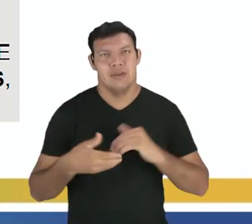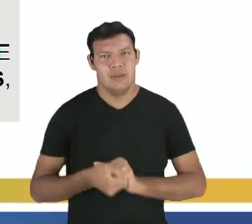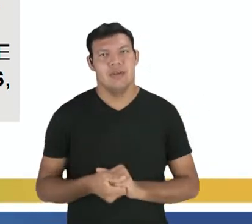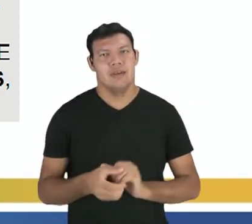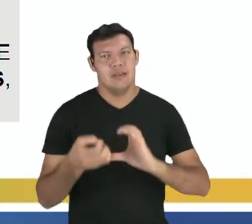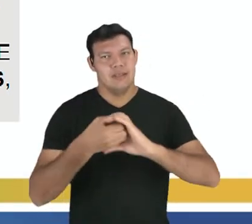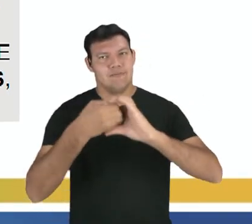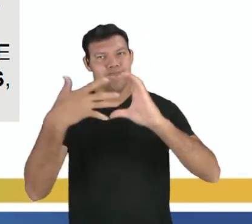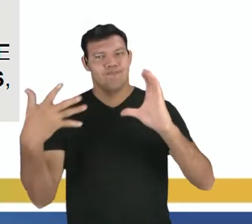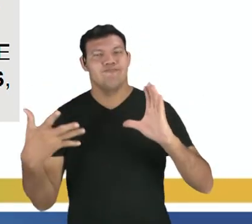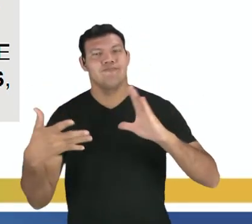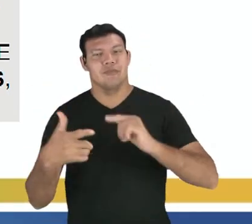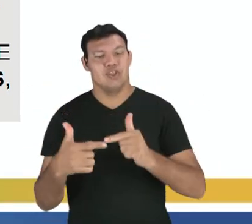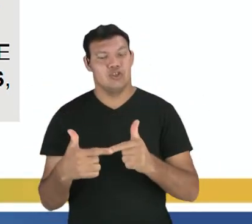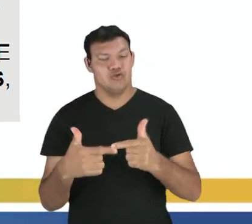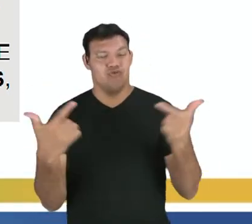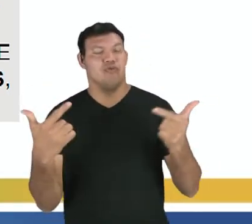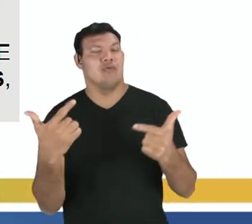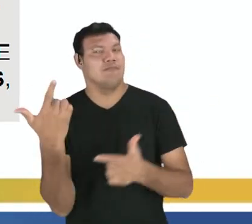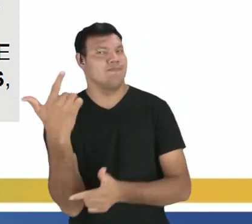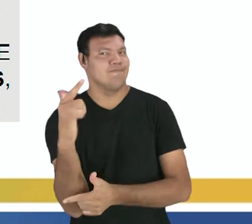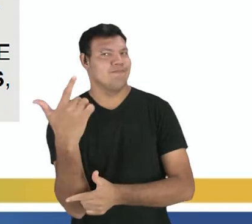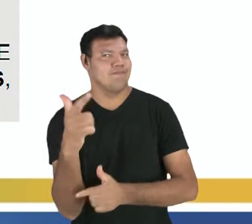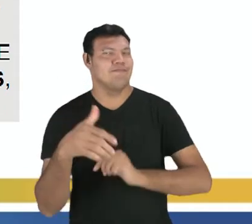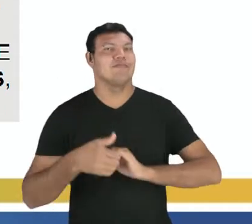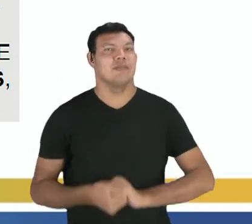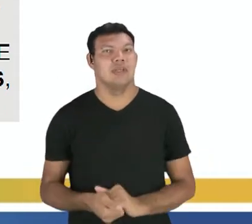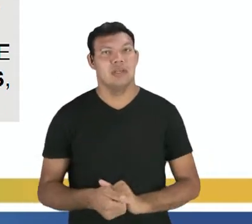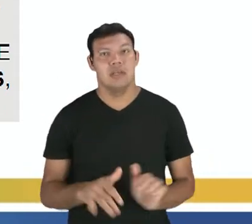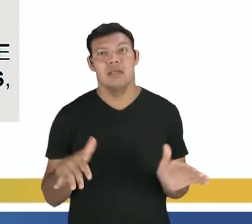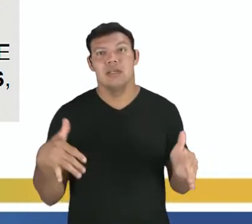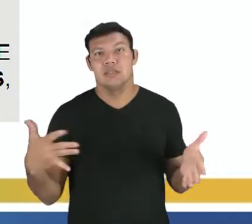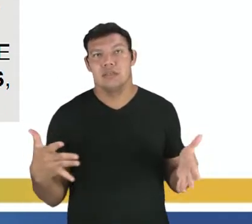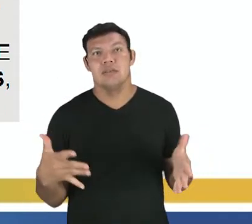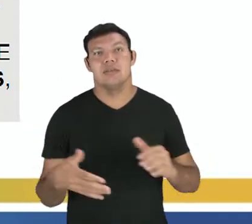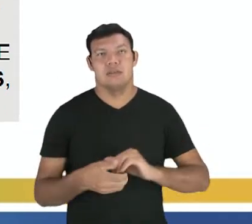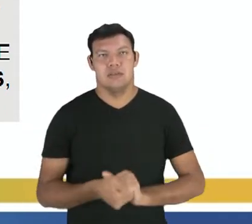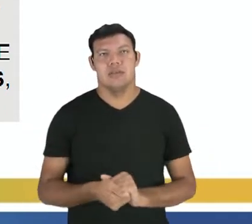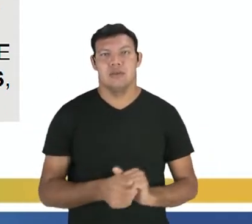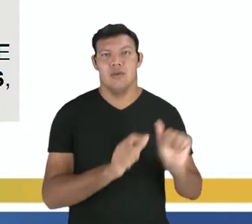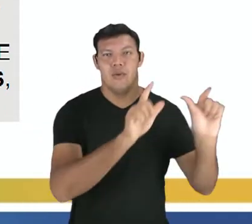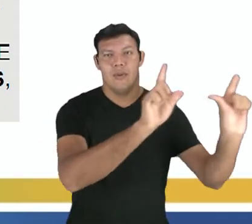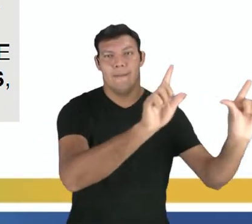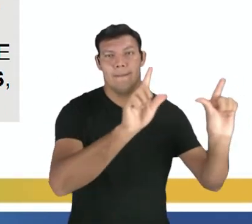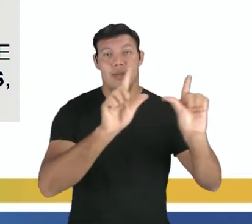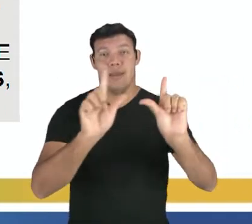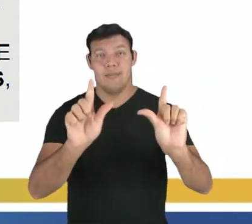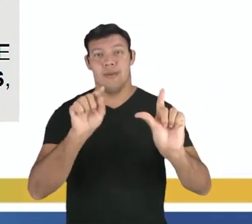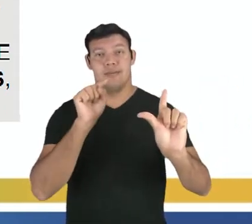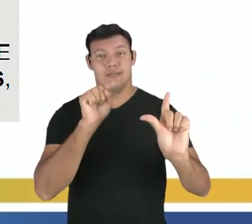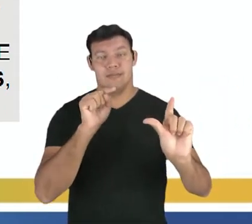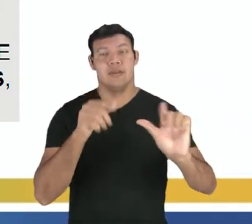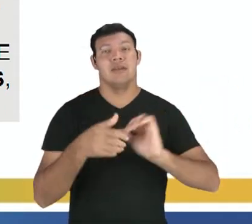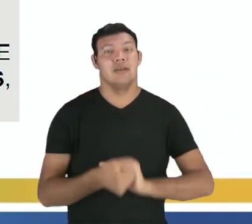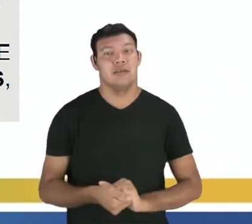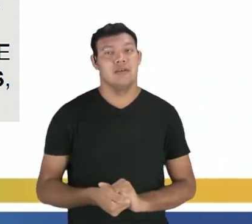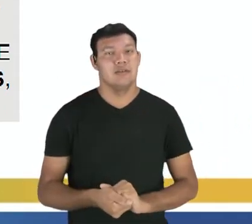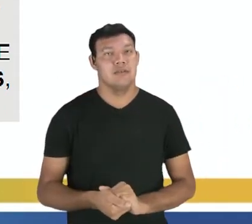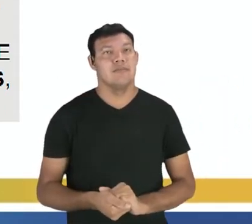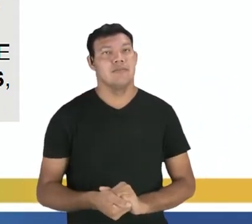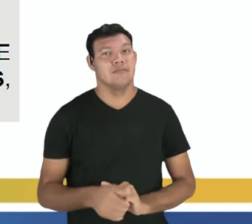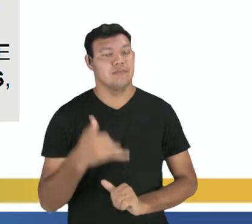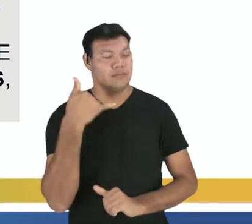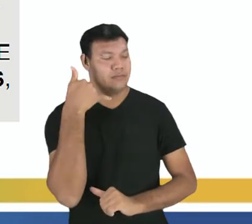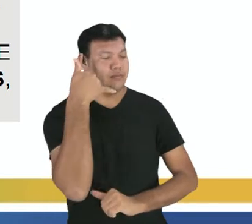de não ter sorte com as garotas. Olhem só ao lado, gente. No segundo quadrinho, o John diz, eu liguei para todas